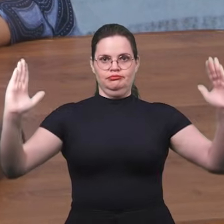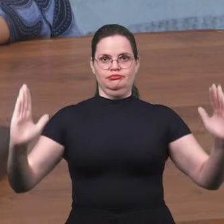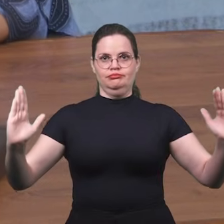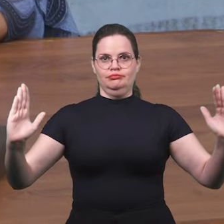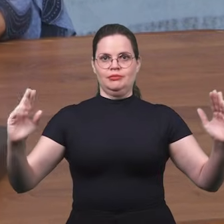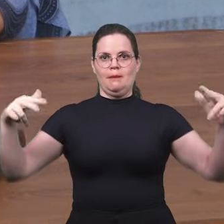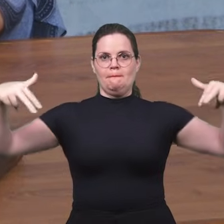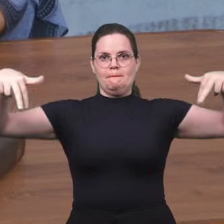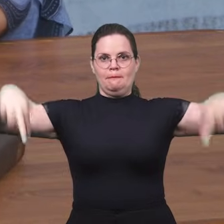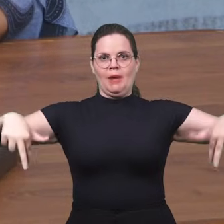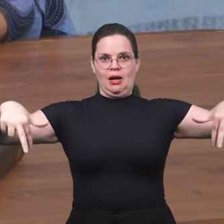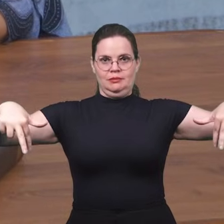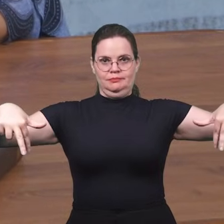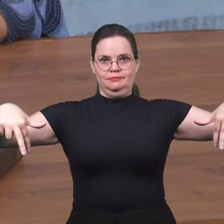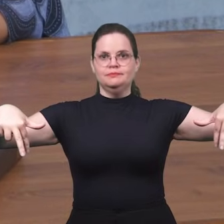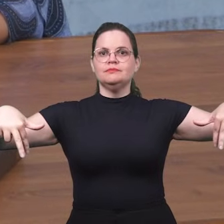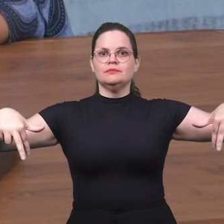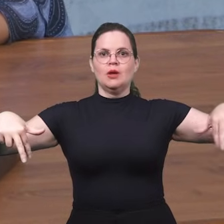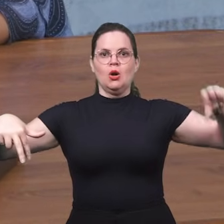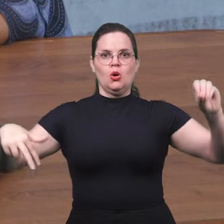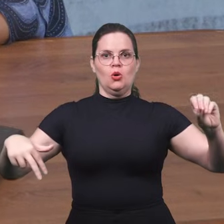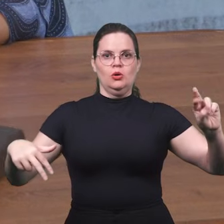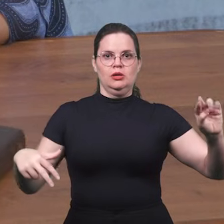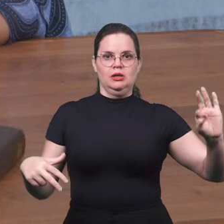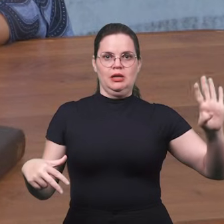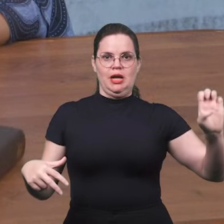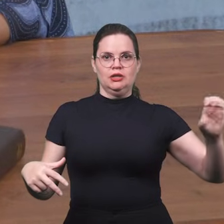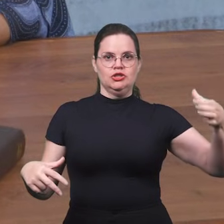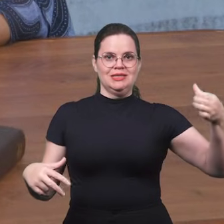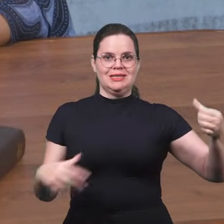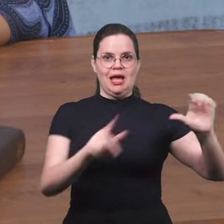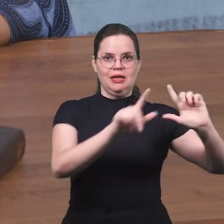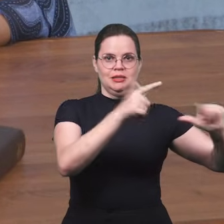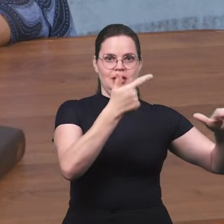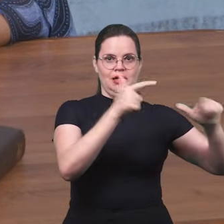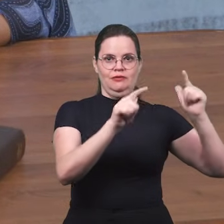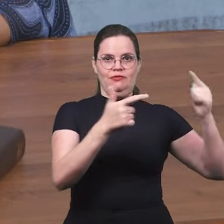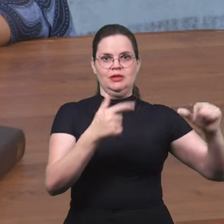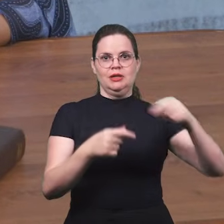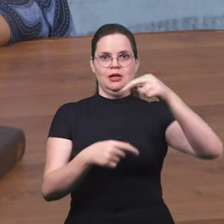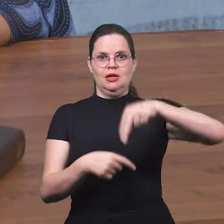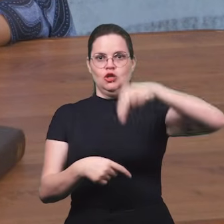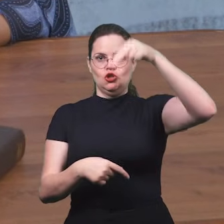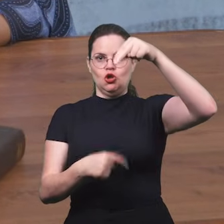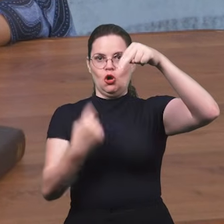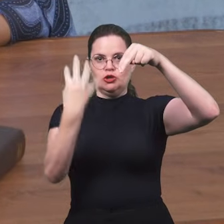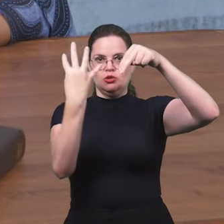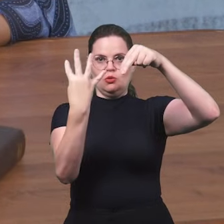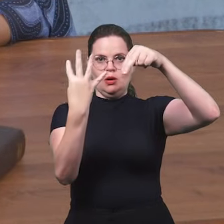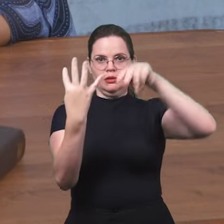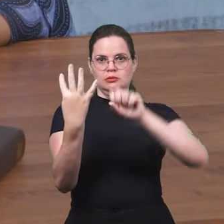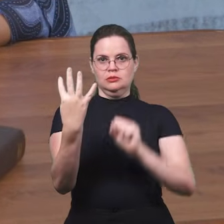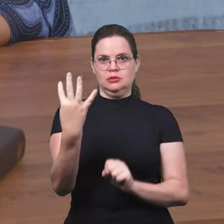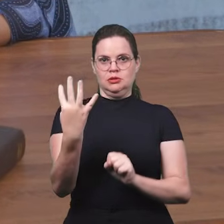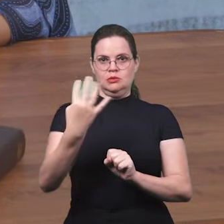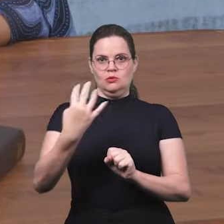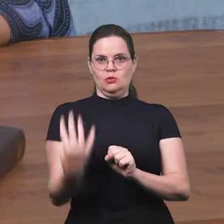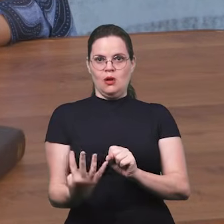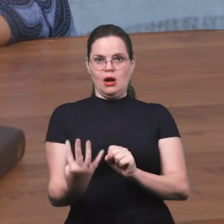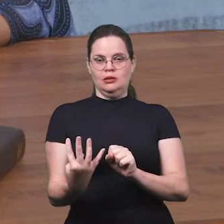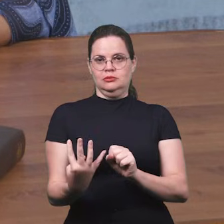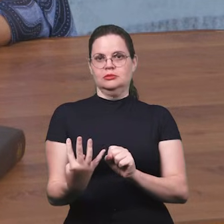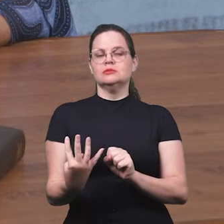Ao oriente estavam 6 levitas, ao norte 4 por dia, ao sul 4 por